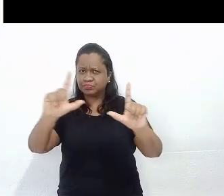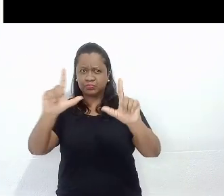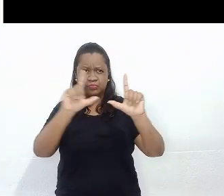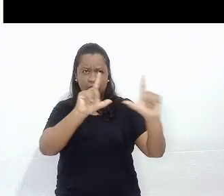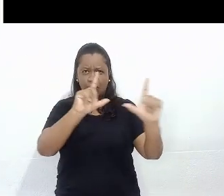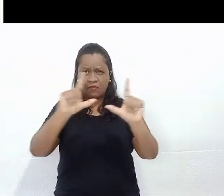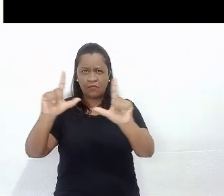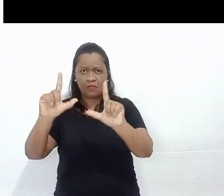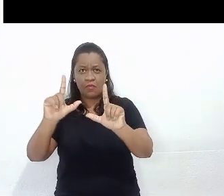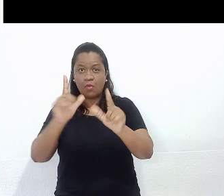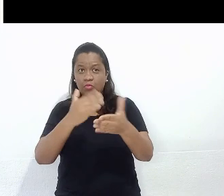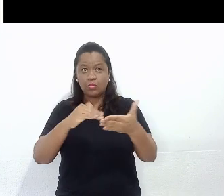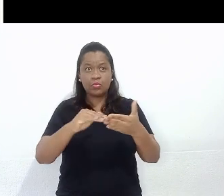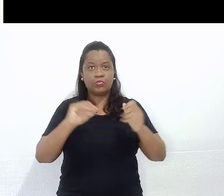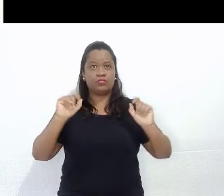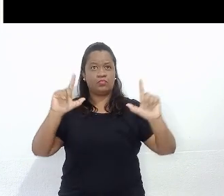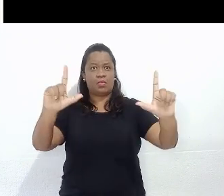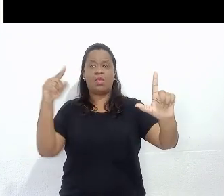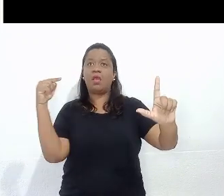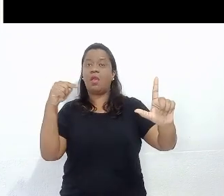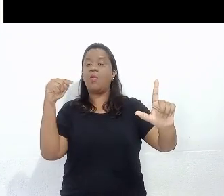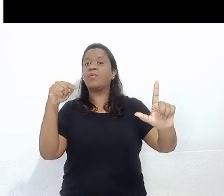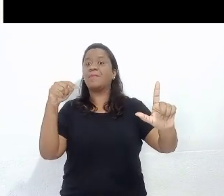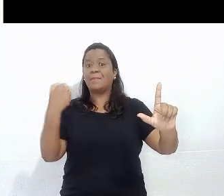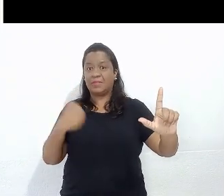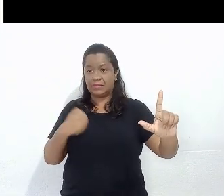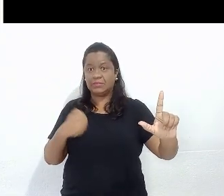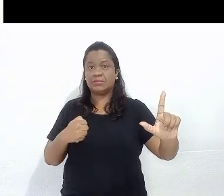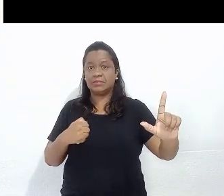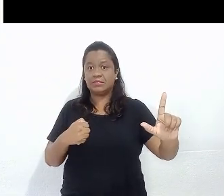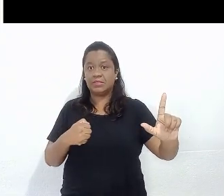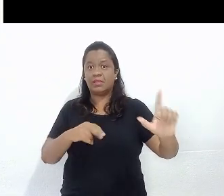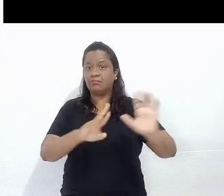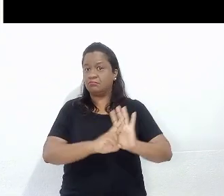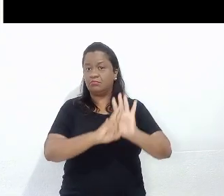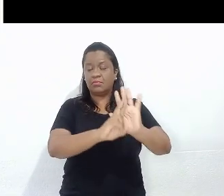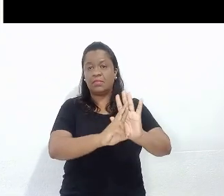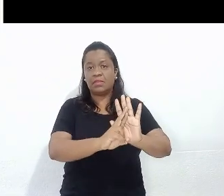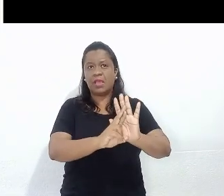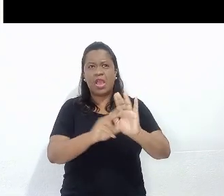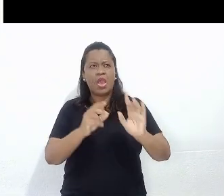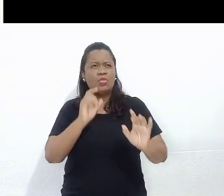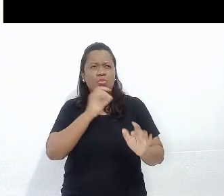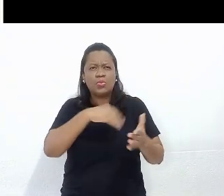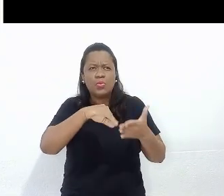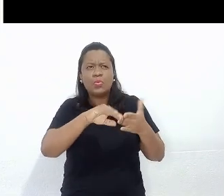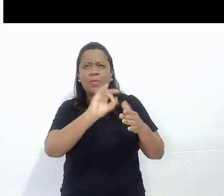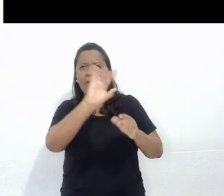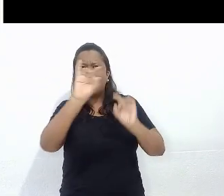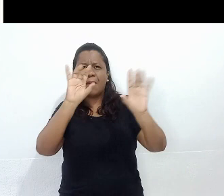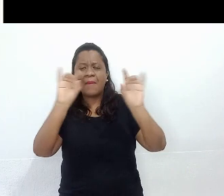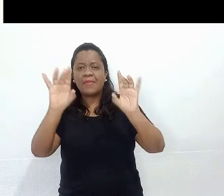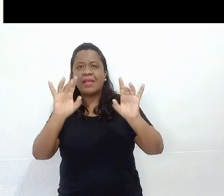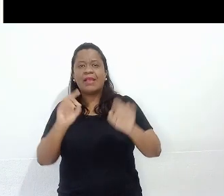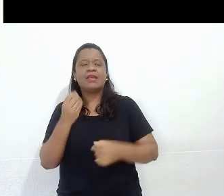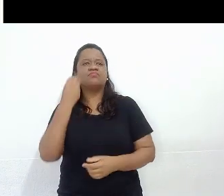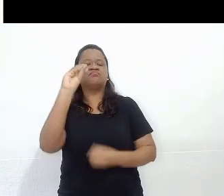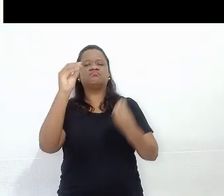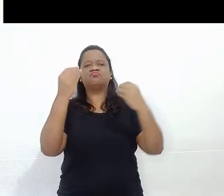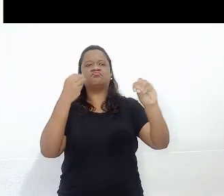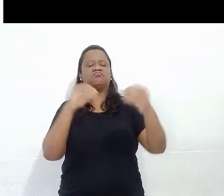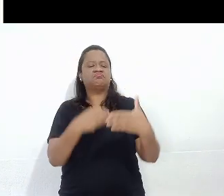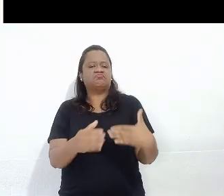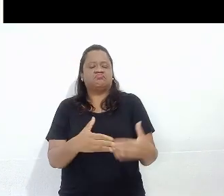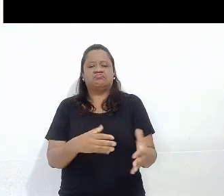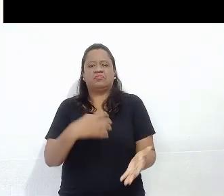precisa representar. Nada entra ali aleatório. Isso a gente vem falando desde a nossa primeira aula, né? Nada no cinema é